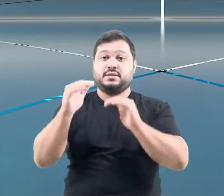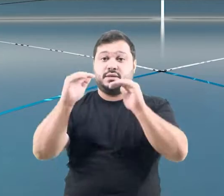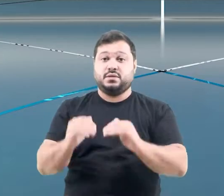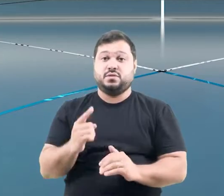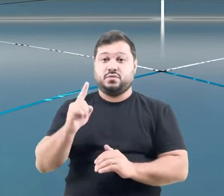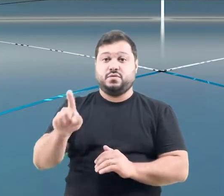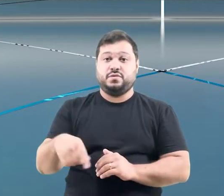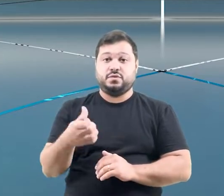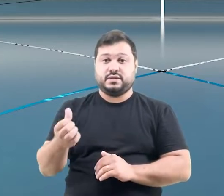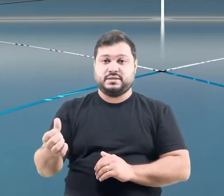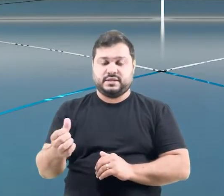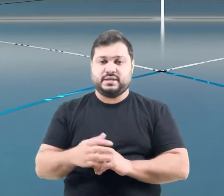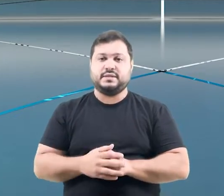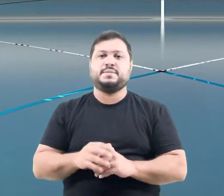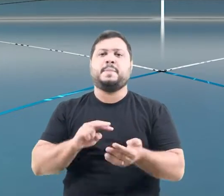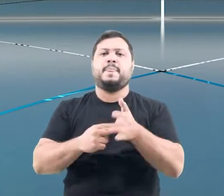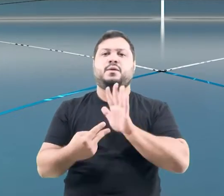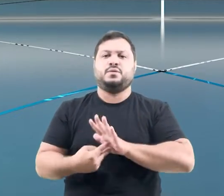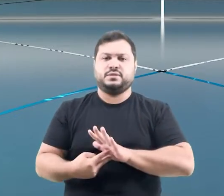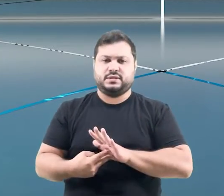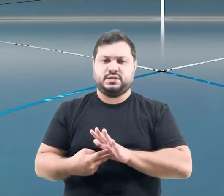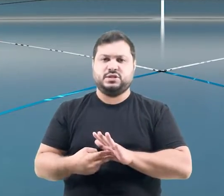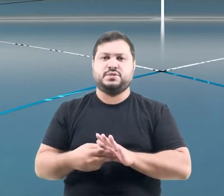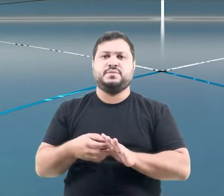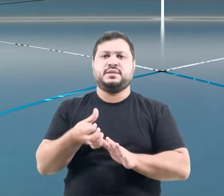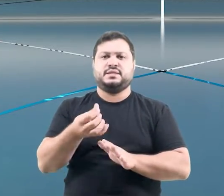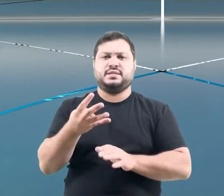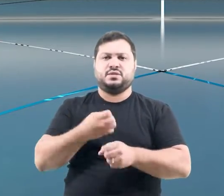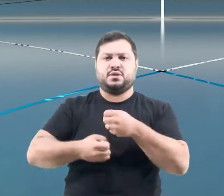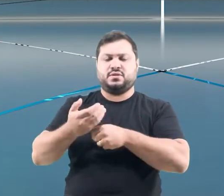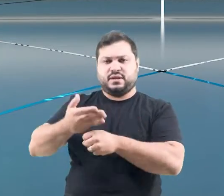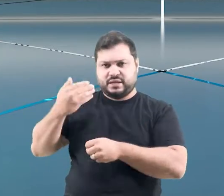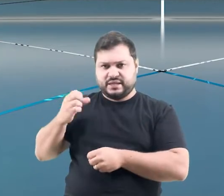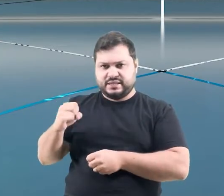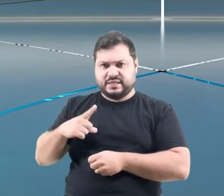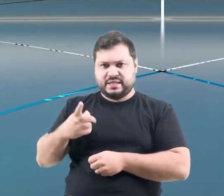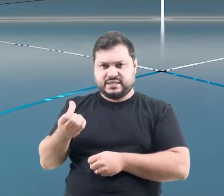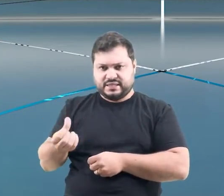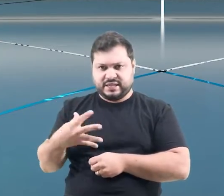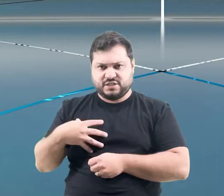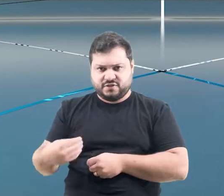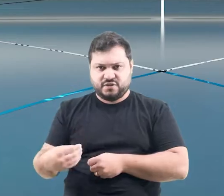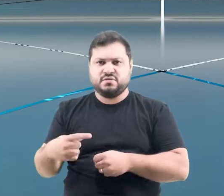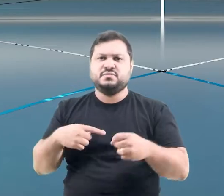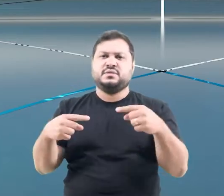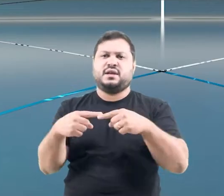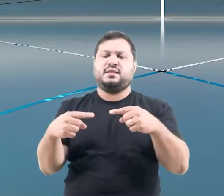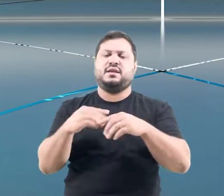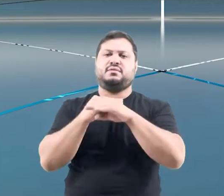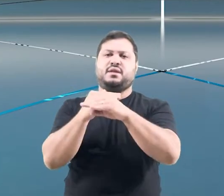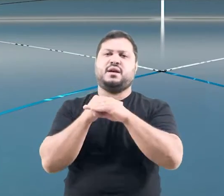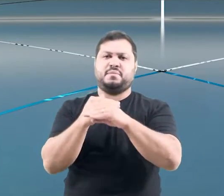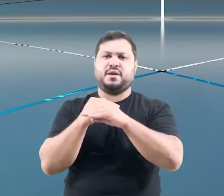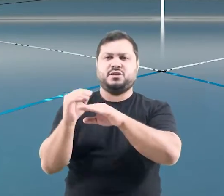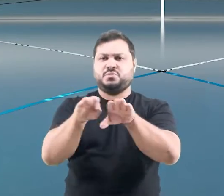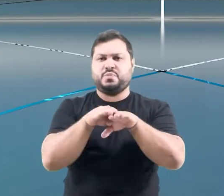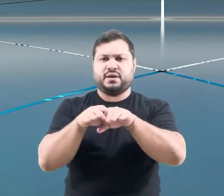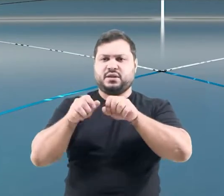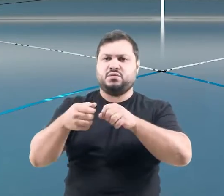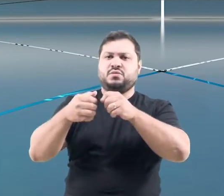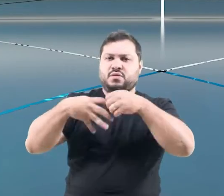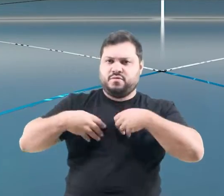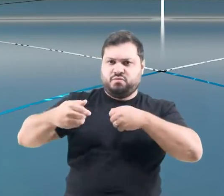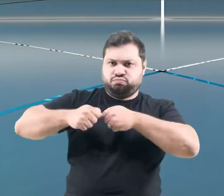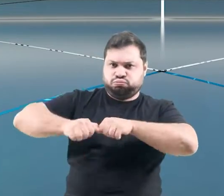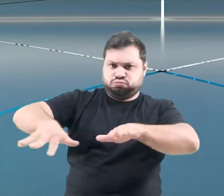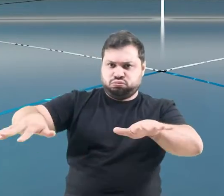ficou em 1,6. Ou seja, há 64 anos, quem tinha 6 filhos estava dentro da média para o padrão